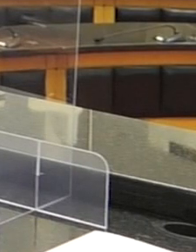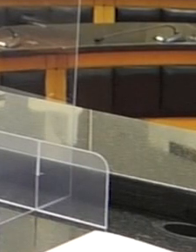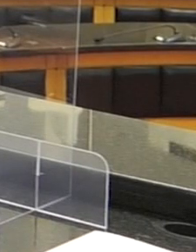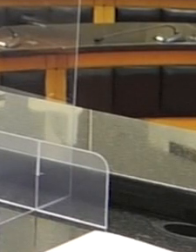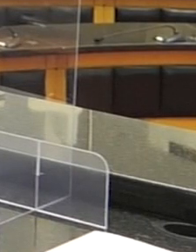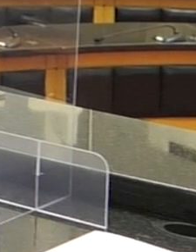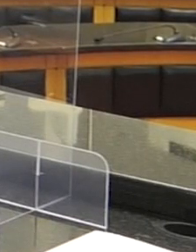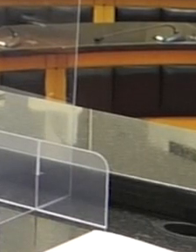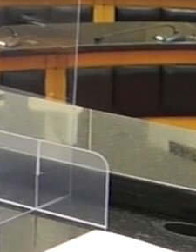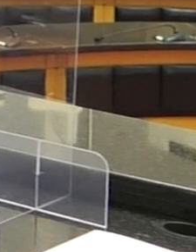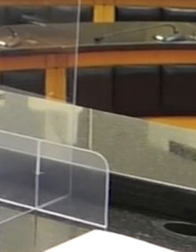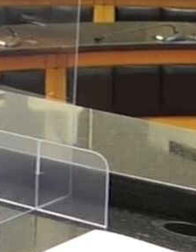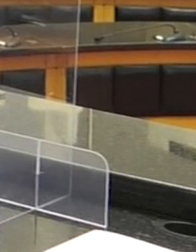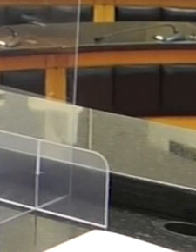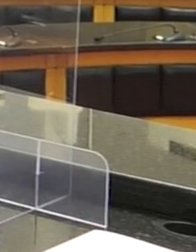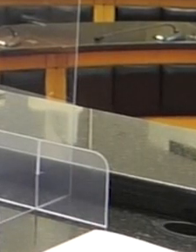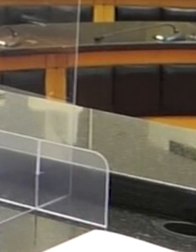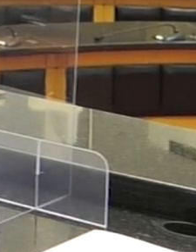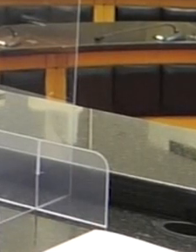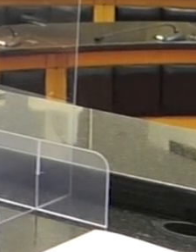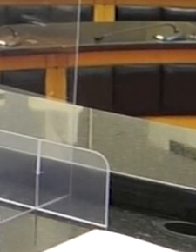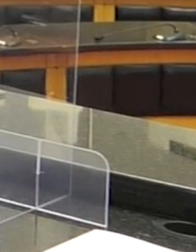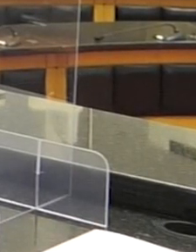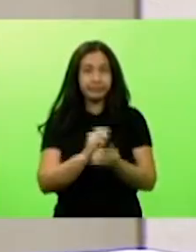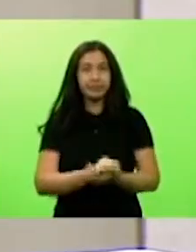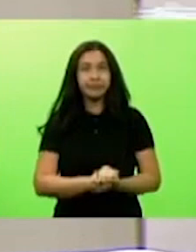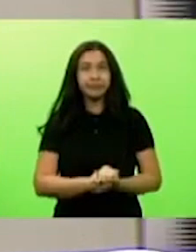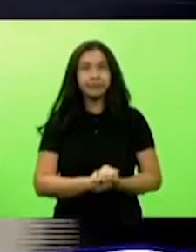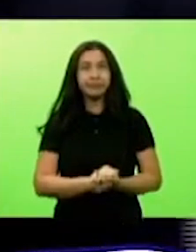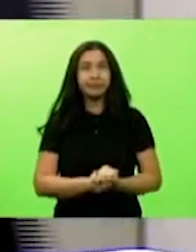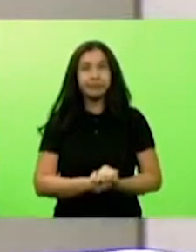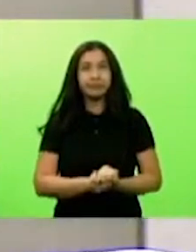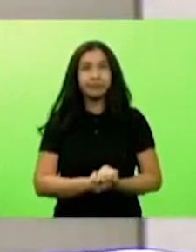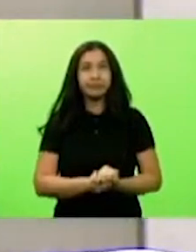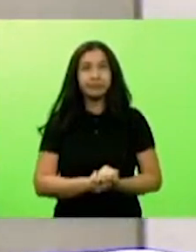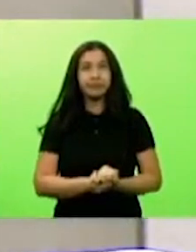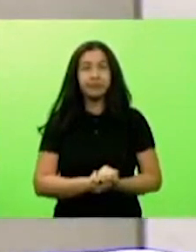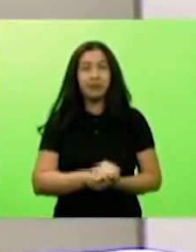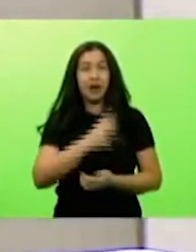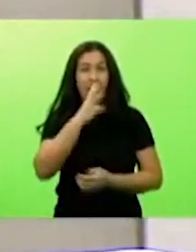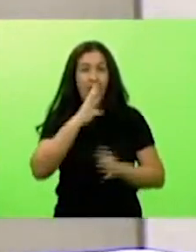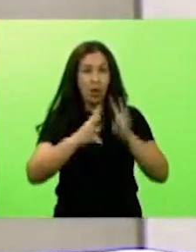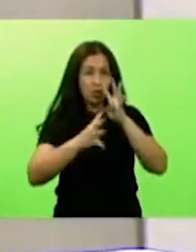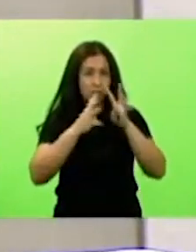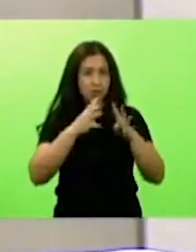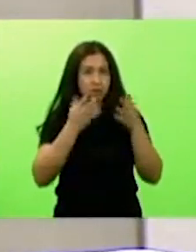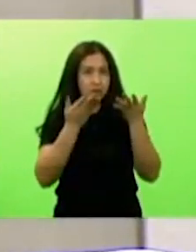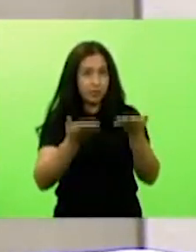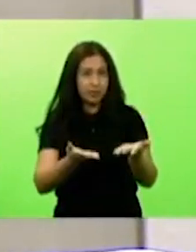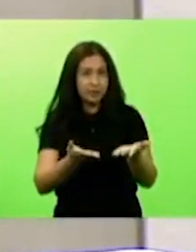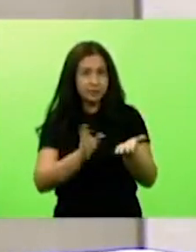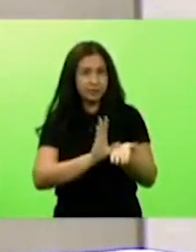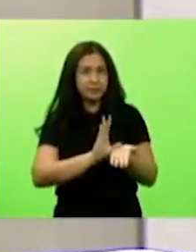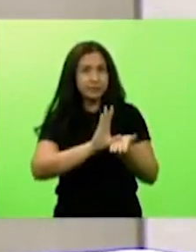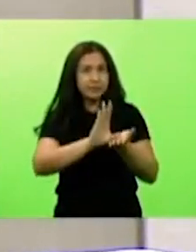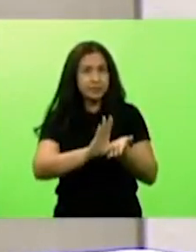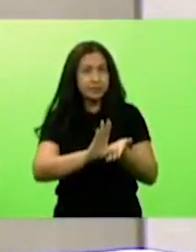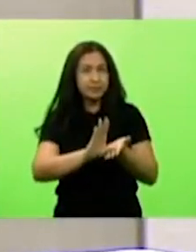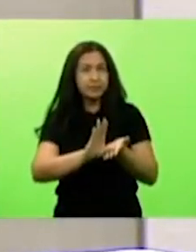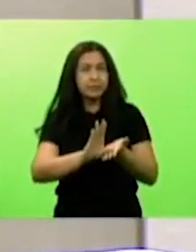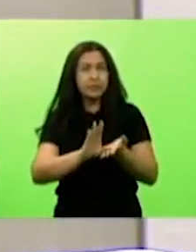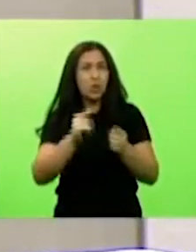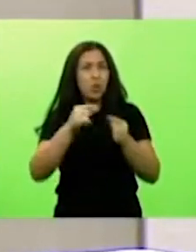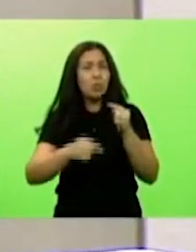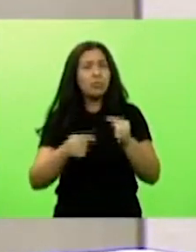do processo onde resumiu os argumentos da acusação segundo a acusação a gratificação seria indevida